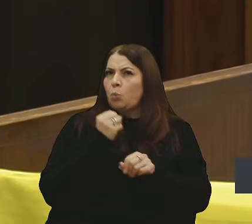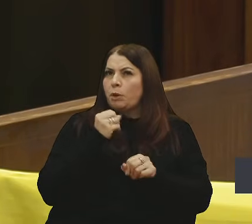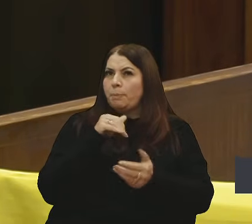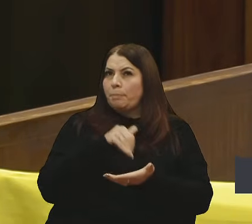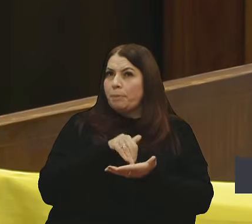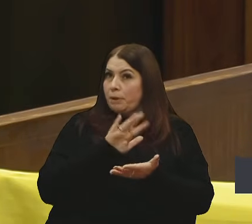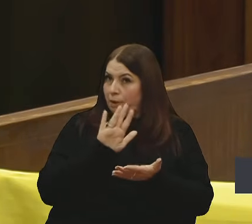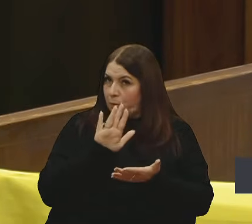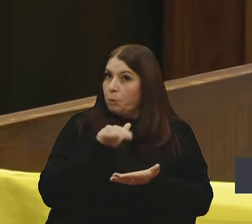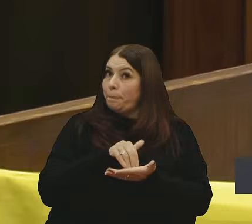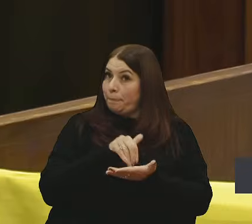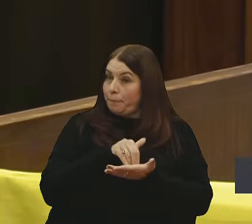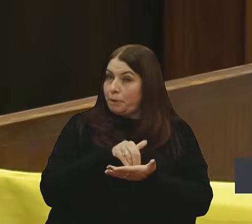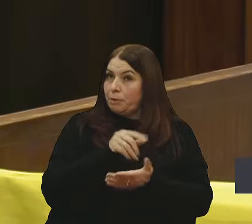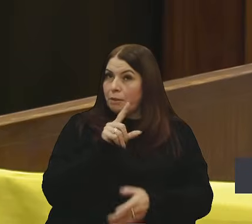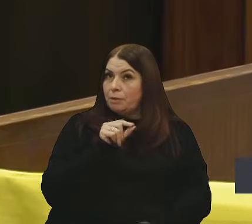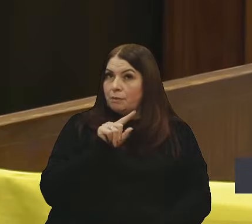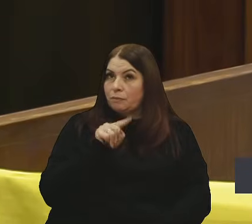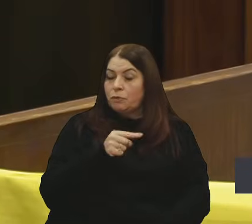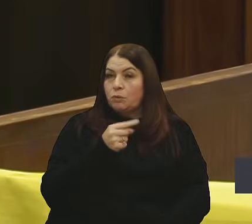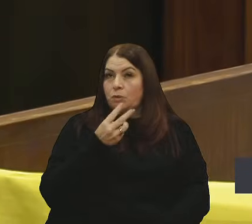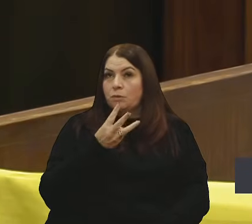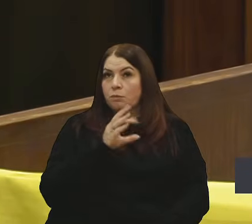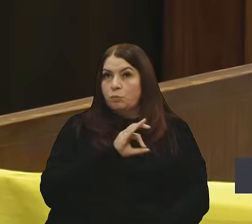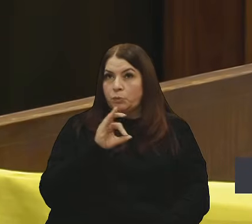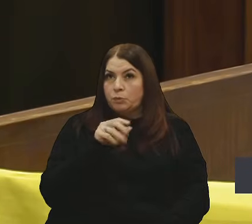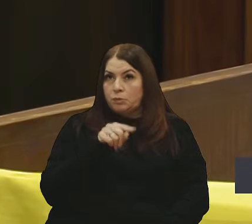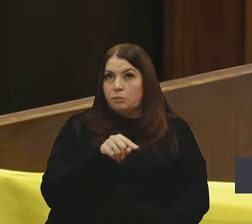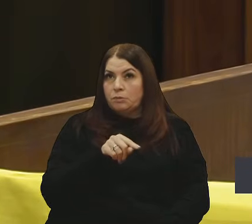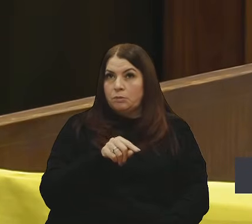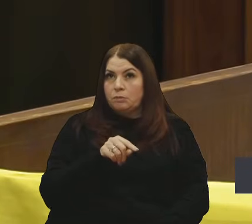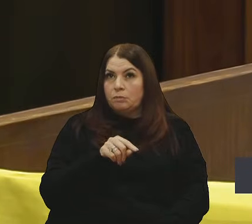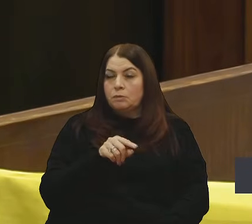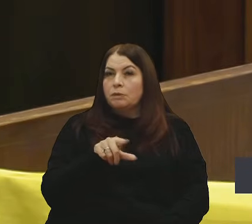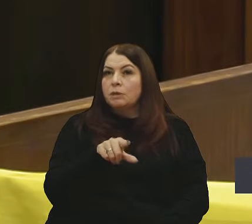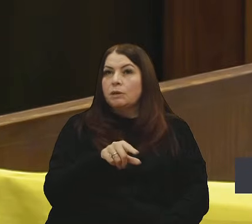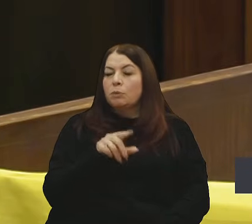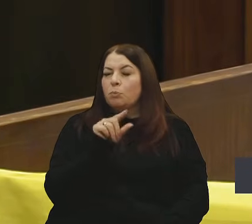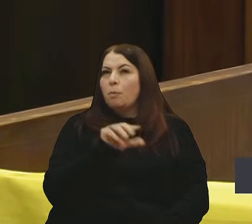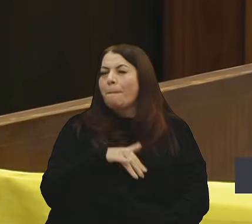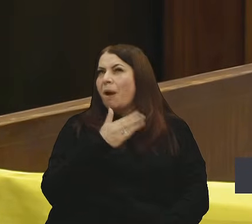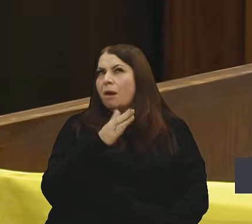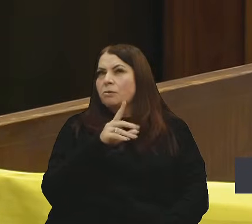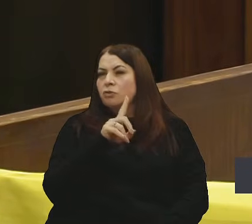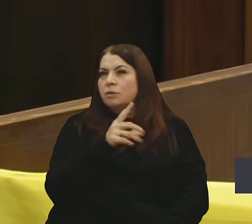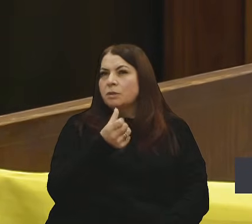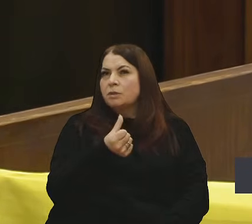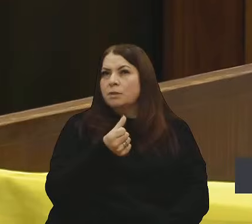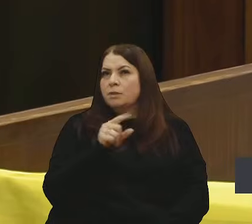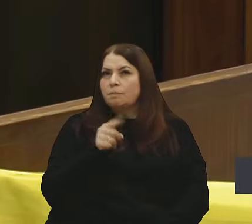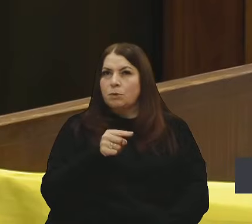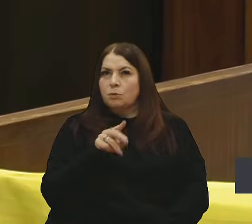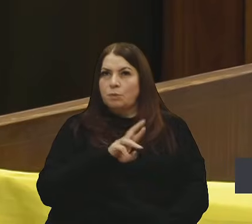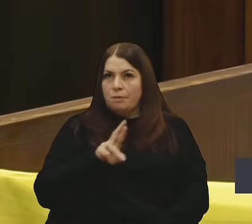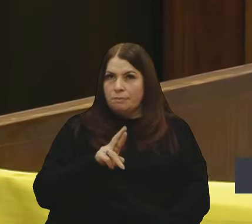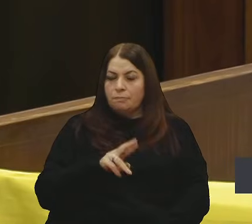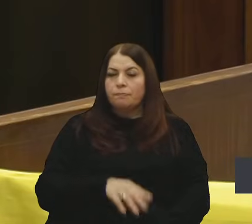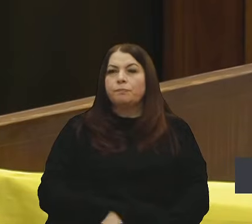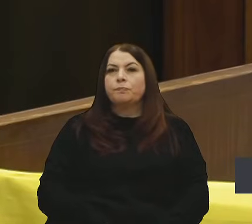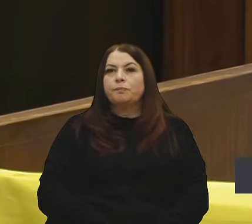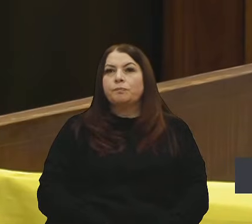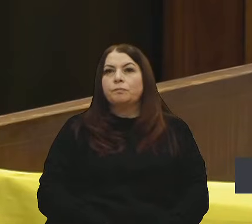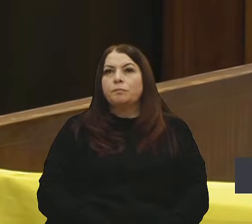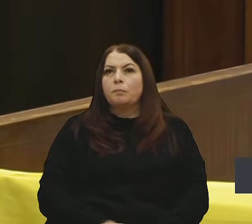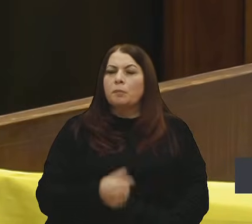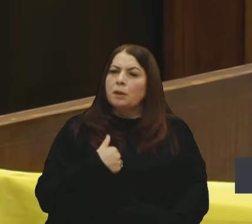mínimo, né? Mínimo de 10,3%, que equivale a pouco mais de 16 mil reais.